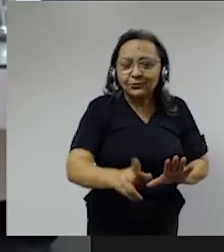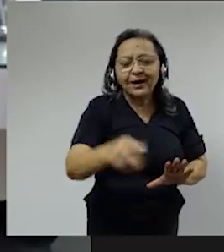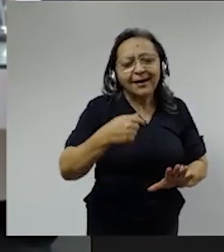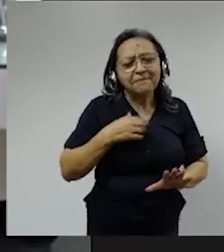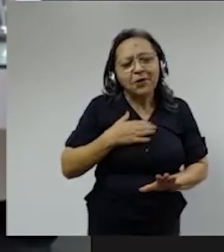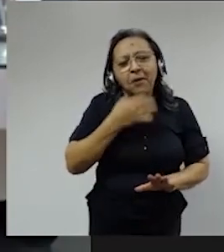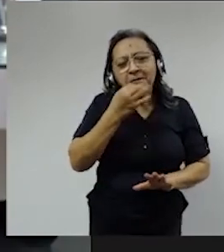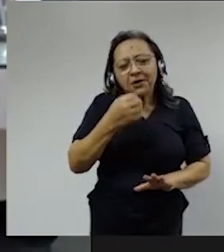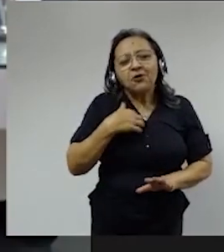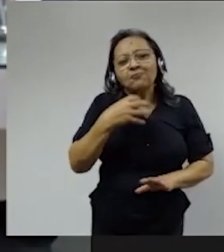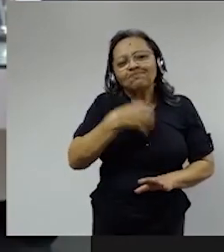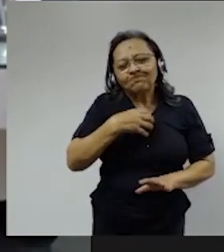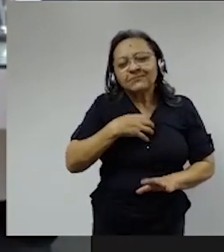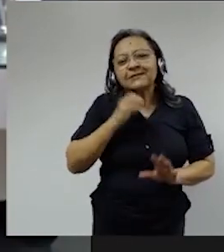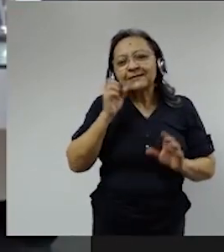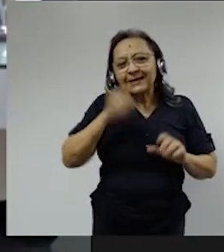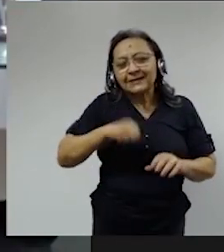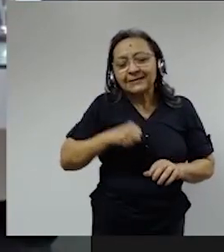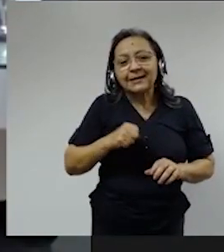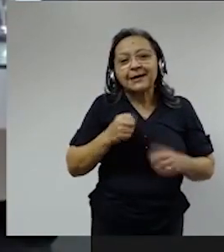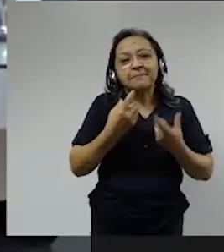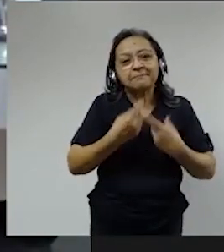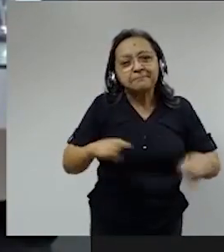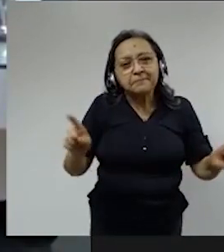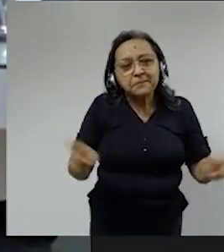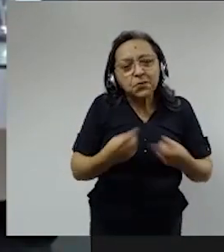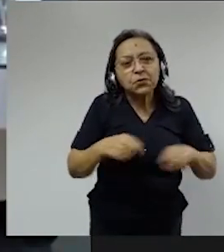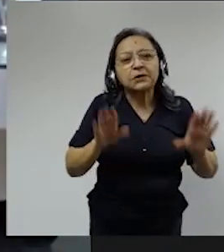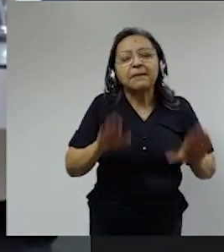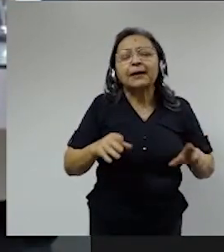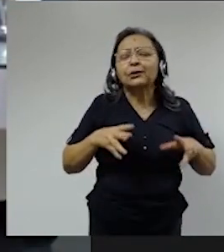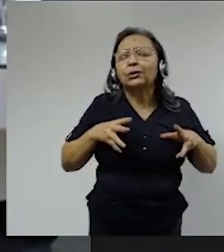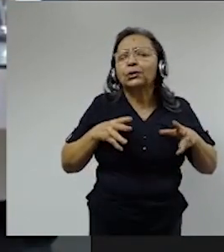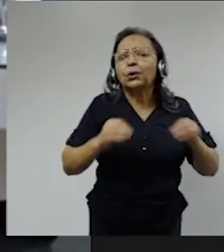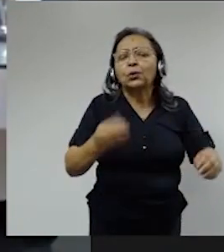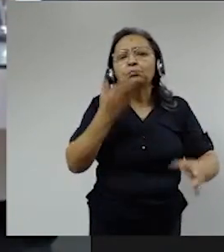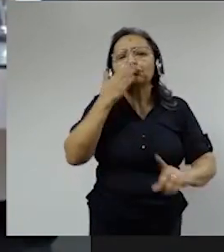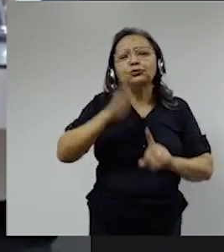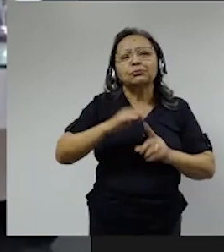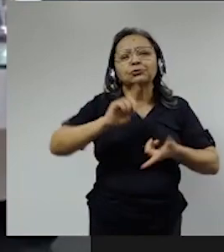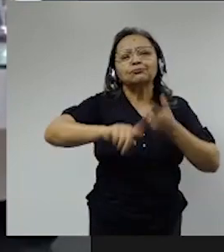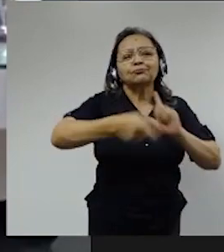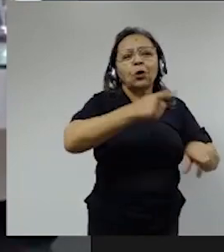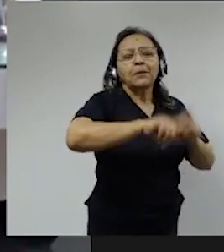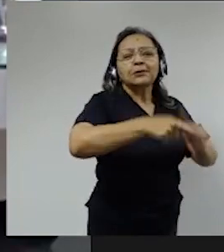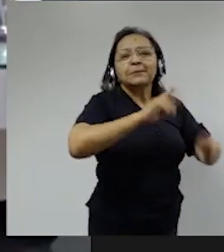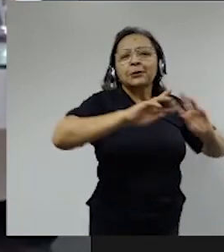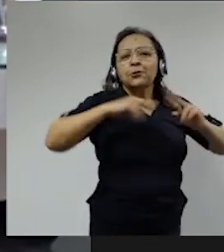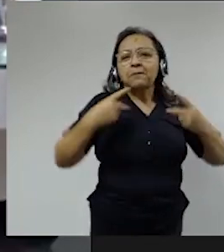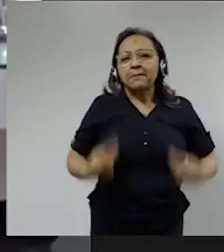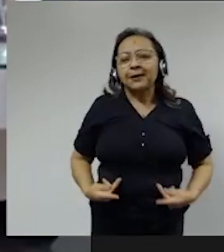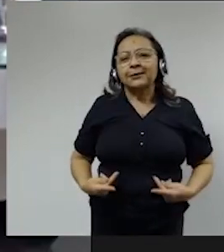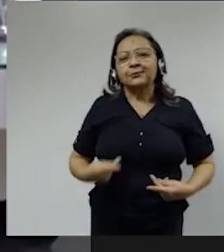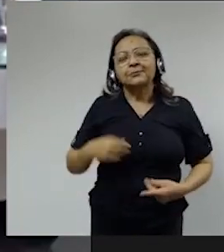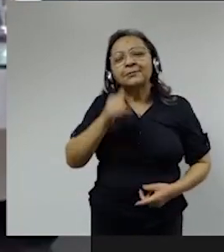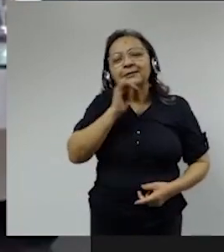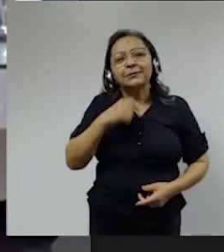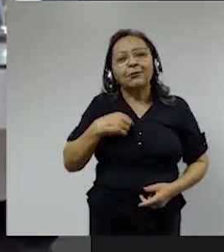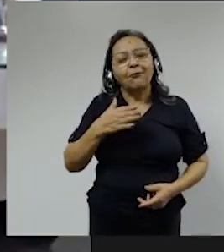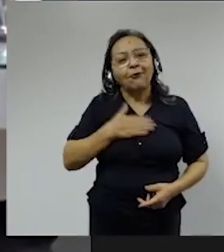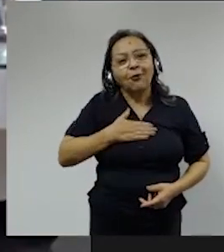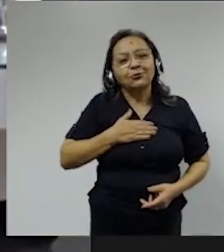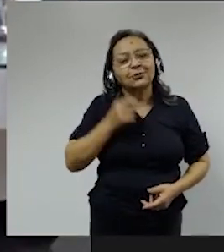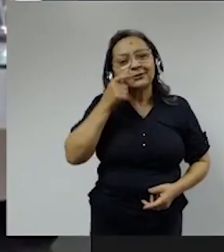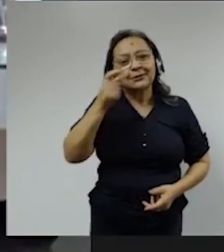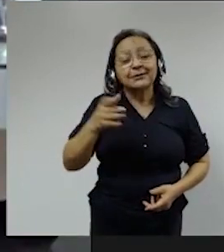para ficar, não somente as lives musicais, mas todo tipo de compartilhamento humano. Um exemplo que eu acho interessante é que a